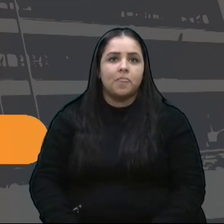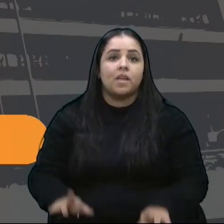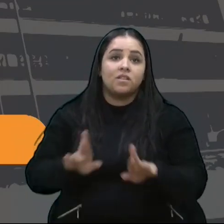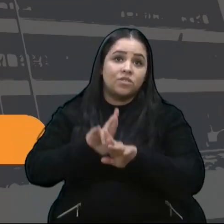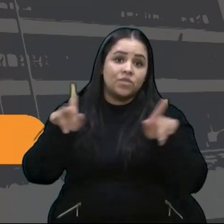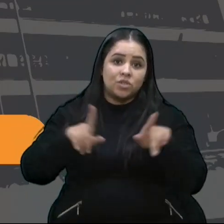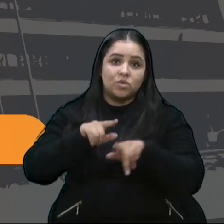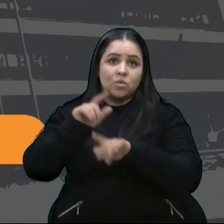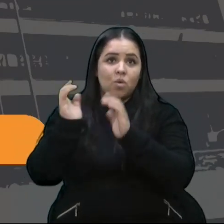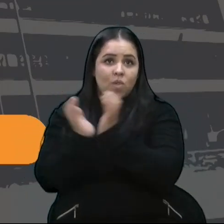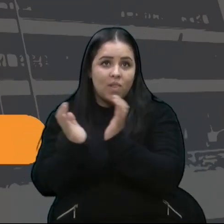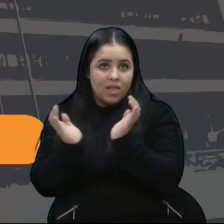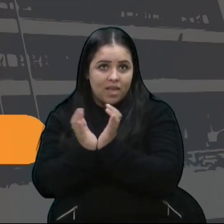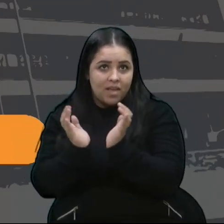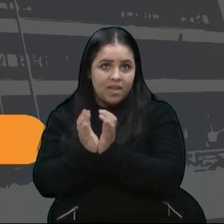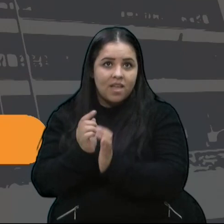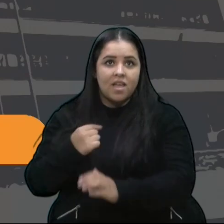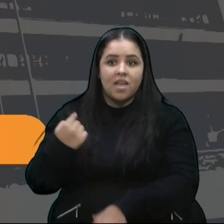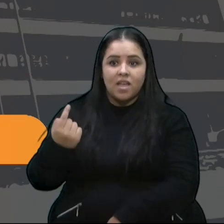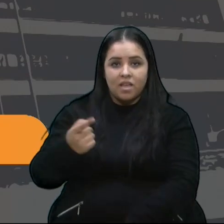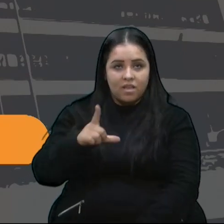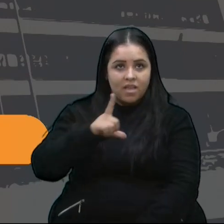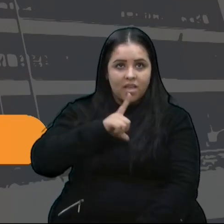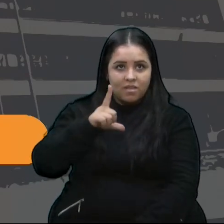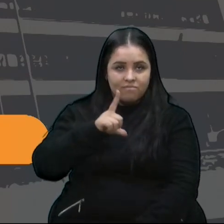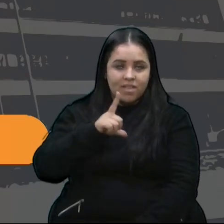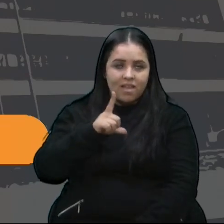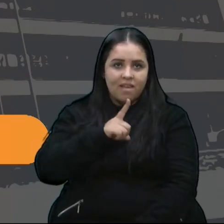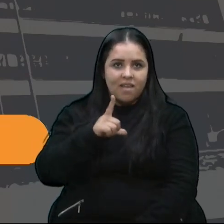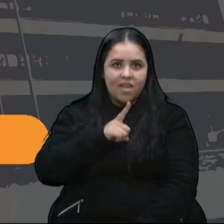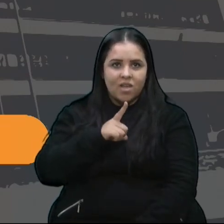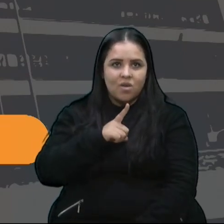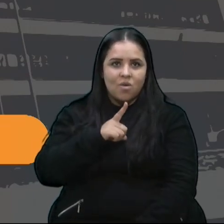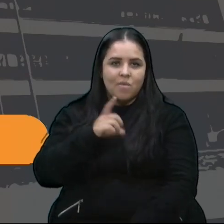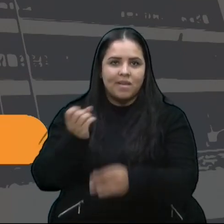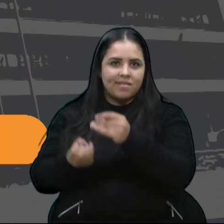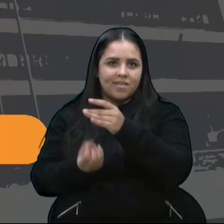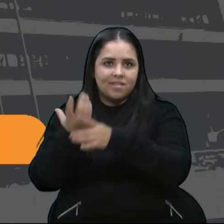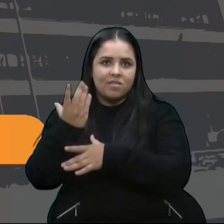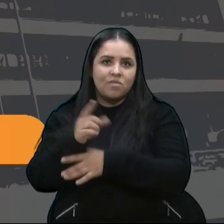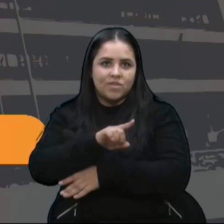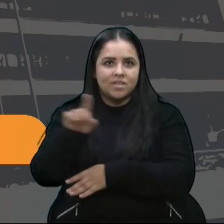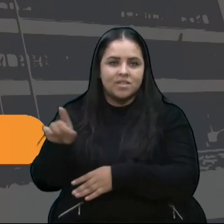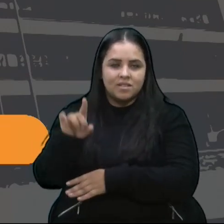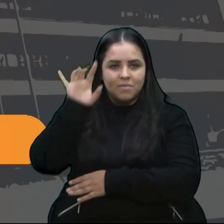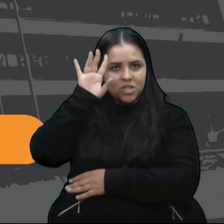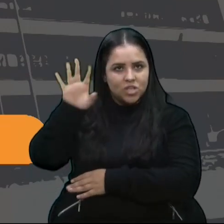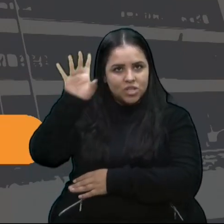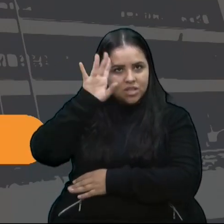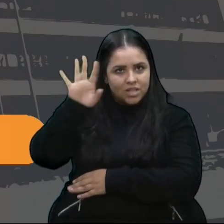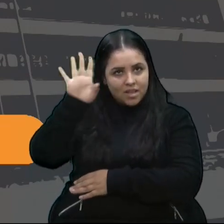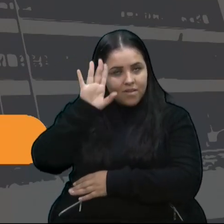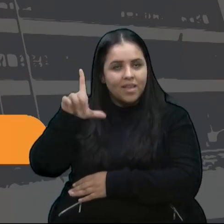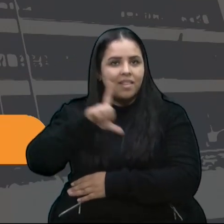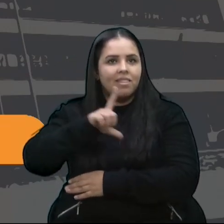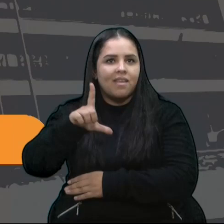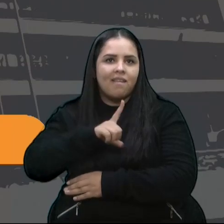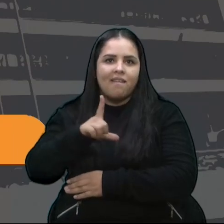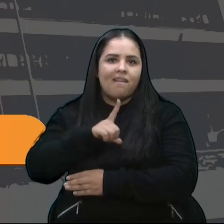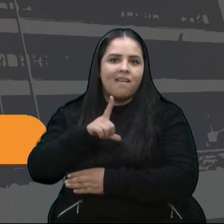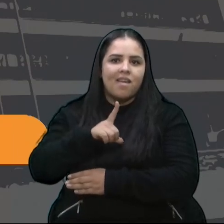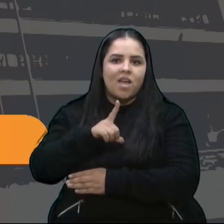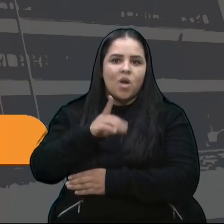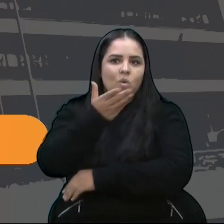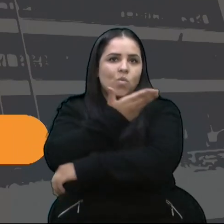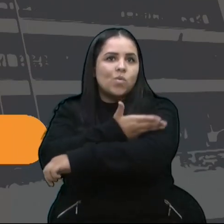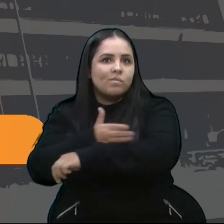Diferente dos colegas, eu, na verdade, tenho uma produtora, né, e como vocês imaginam, a produtora está acostumada a